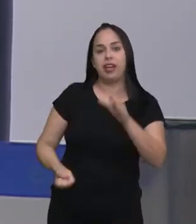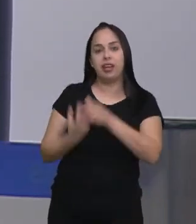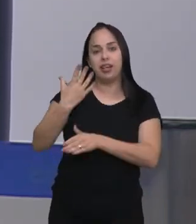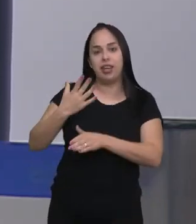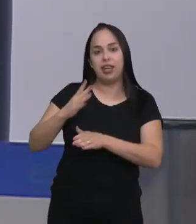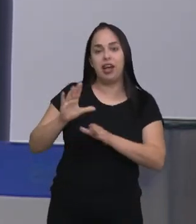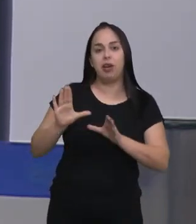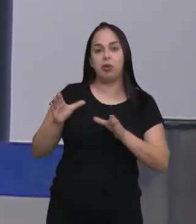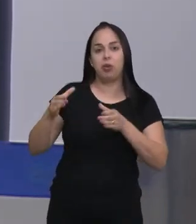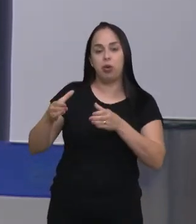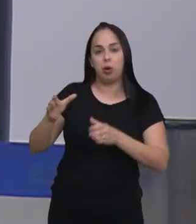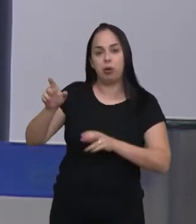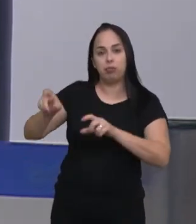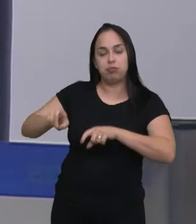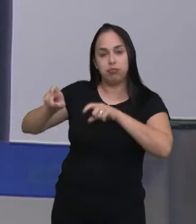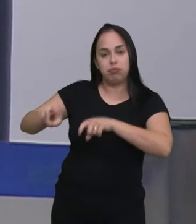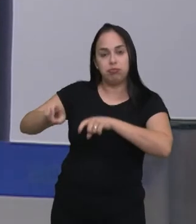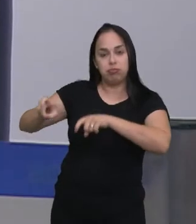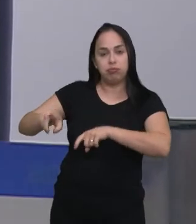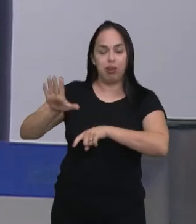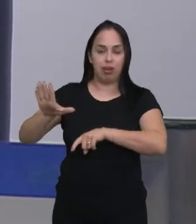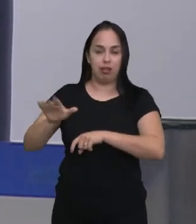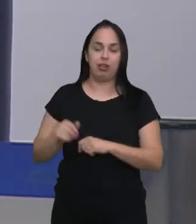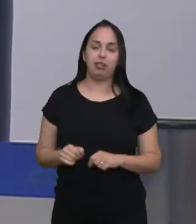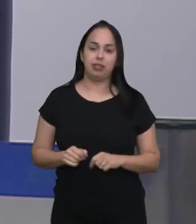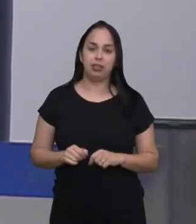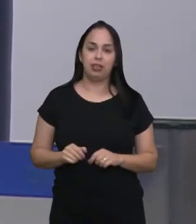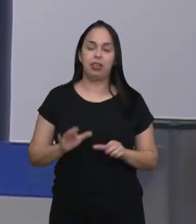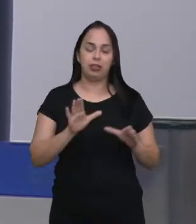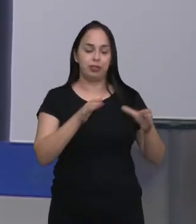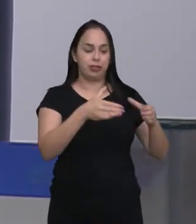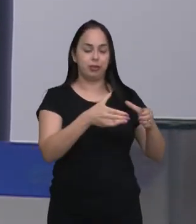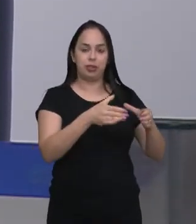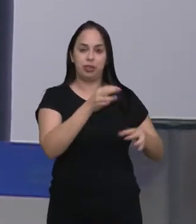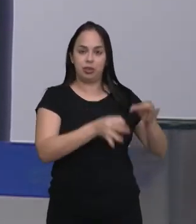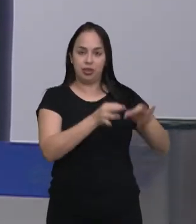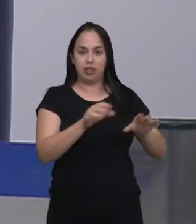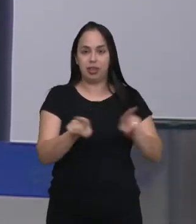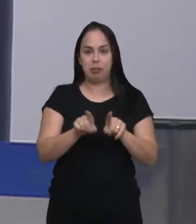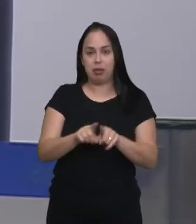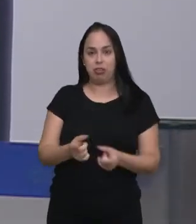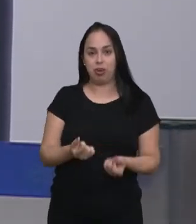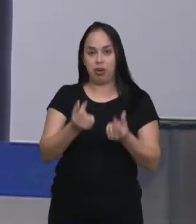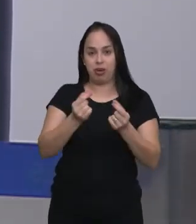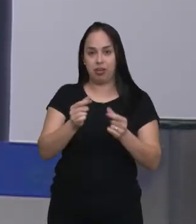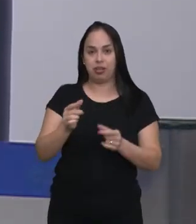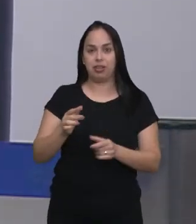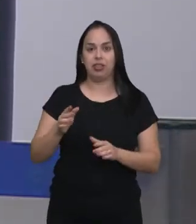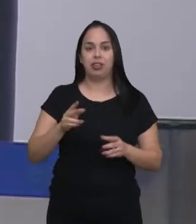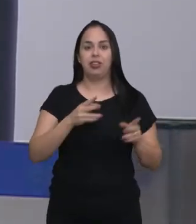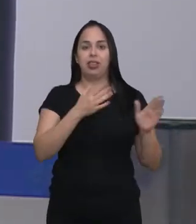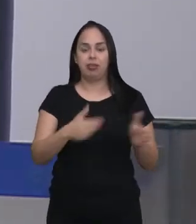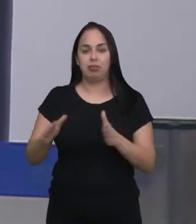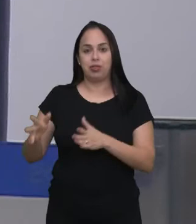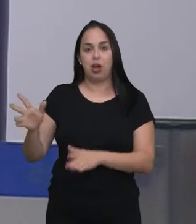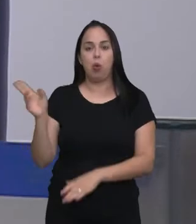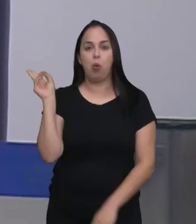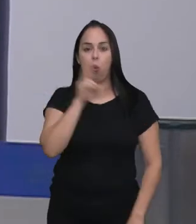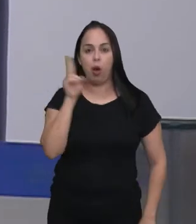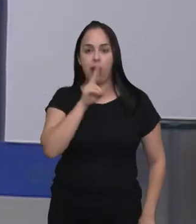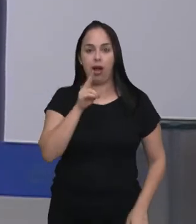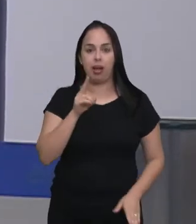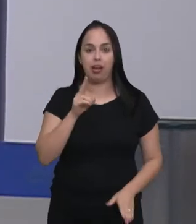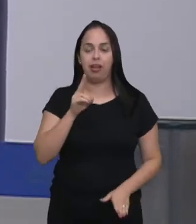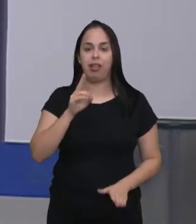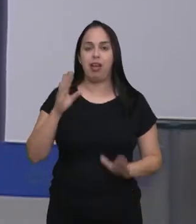ponto rural no município de São José dos Campos. Comissões de Justiça e Economia. Rito urgente, término do prazo